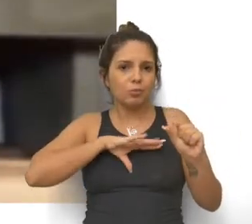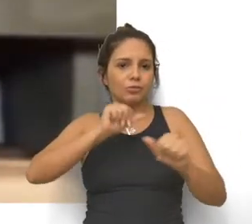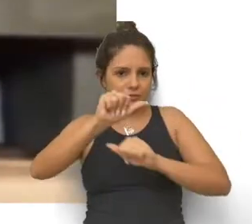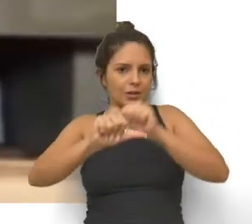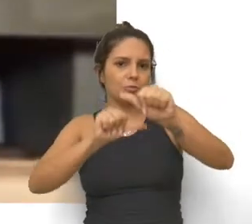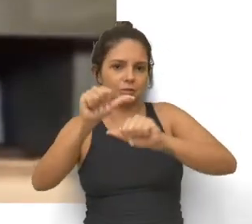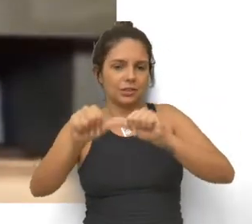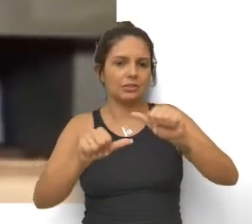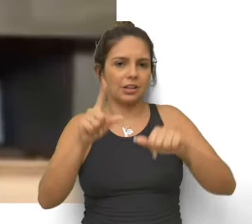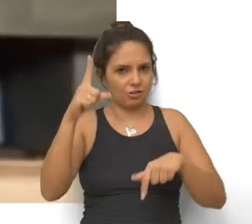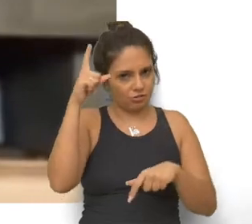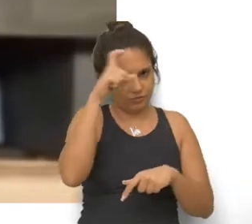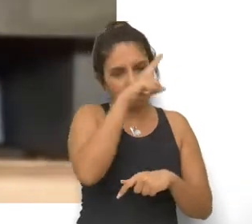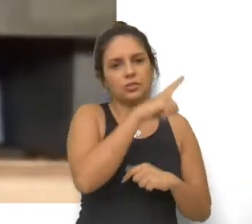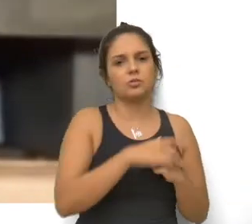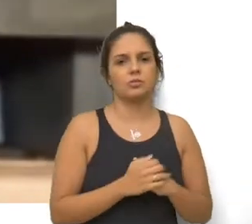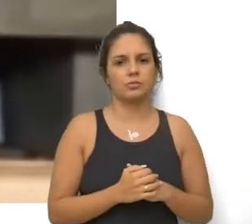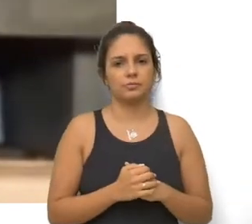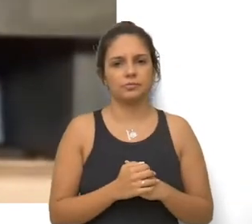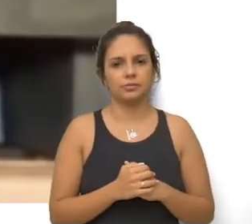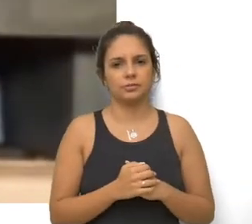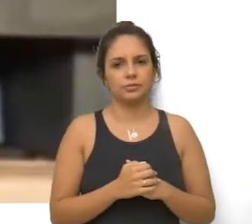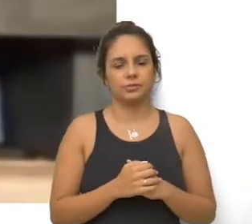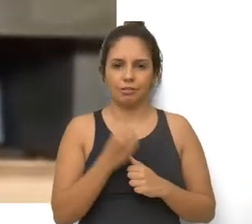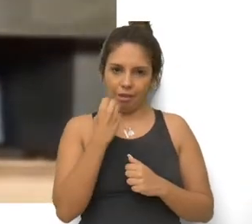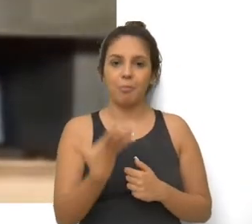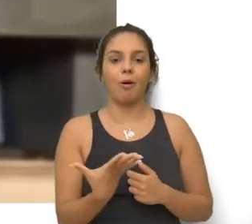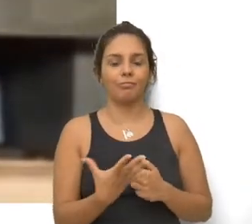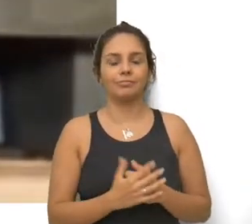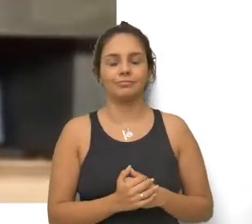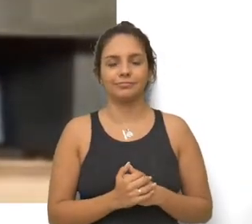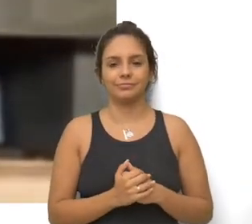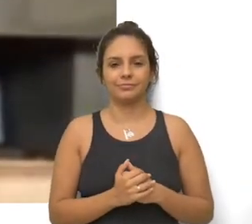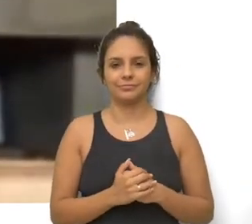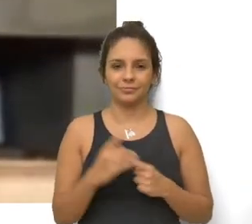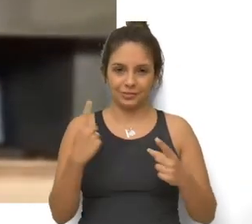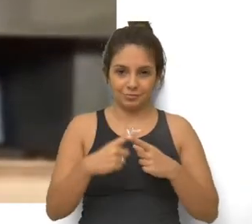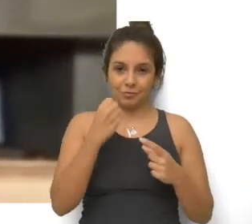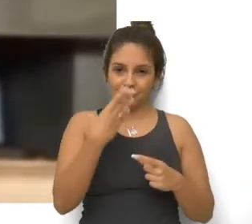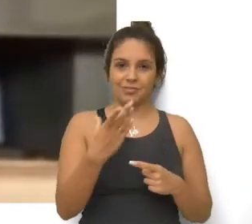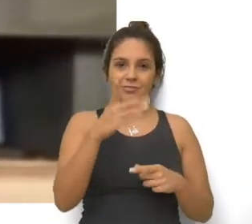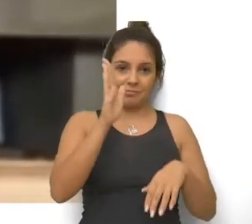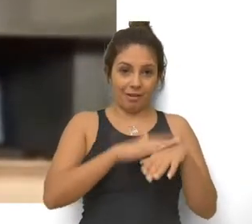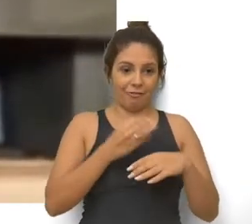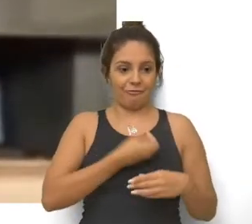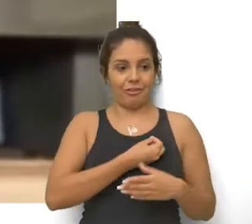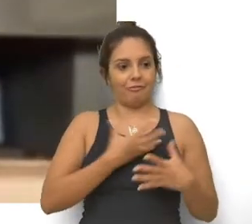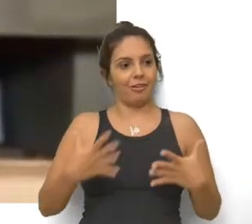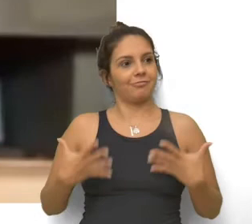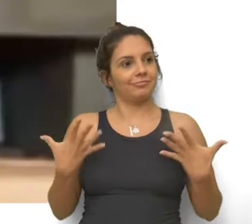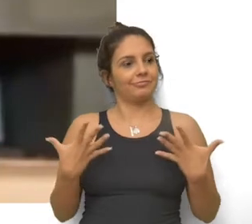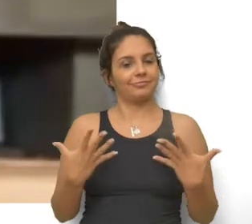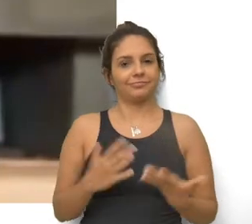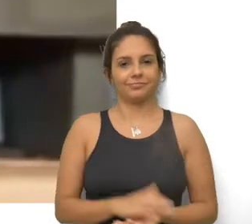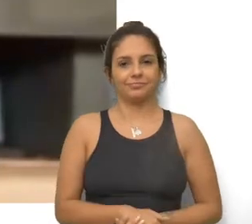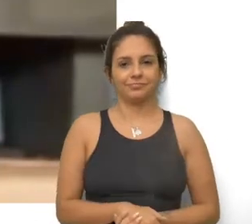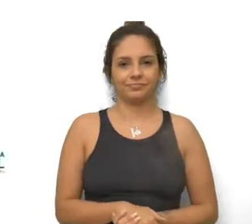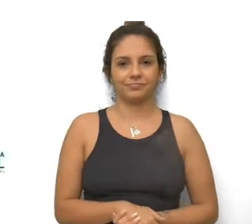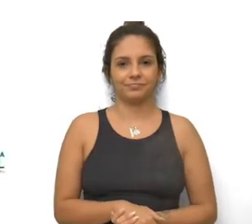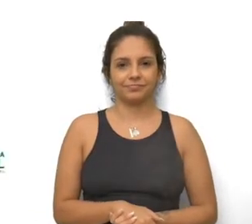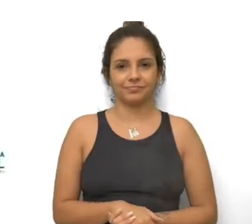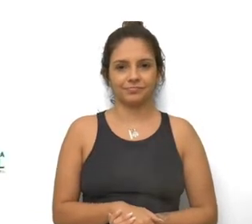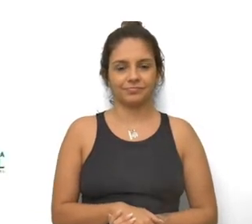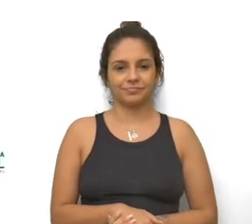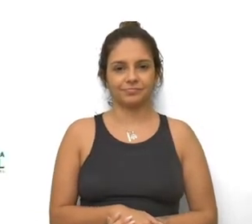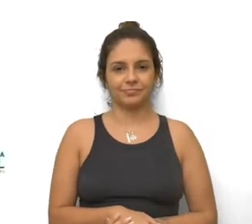isso é difícil e é bom. É bom porque te faz ficar mais viva. Eu acho que